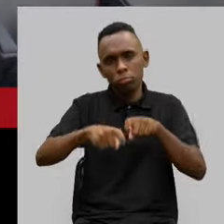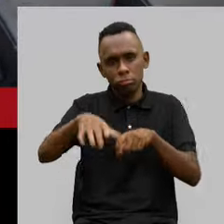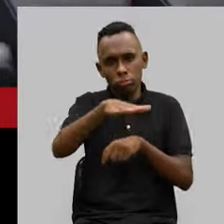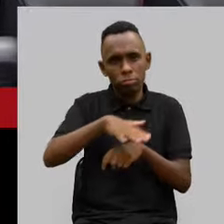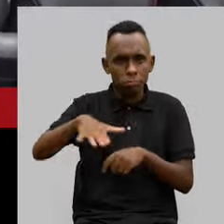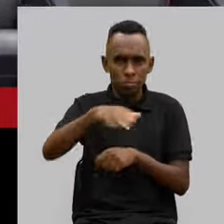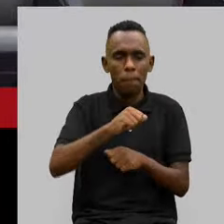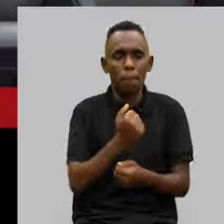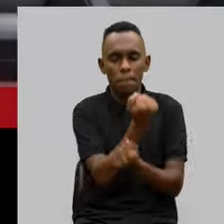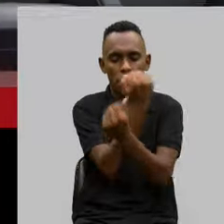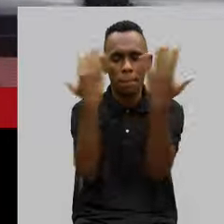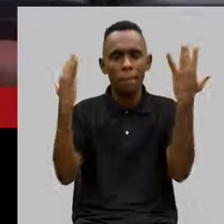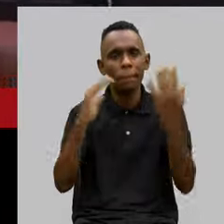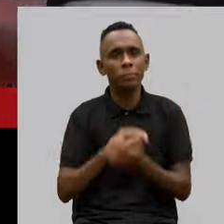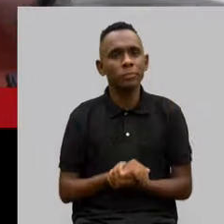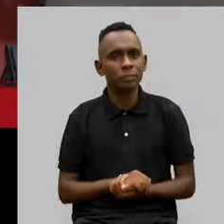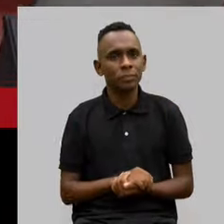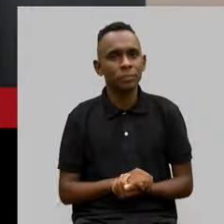Mata